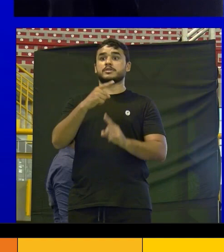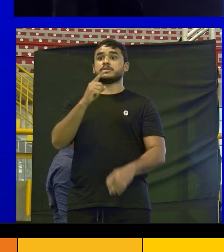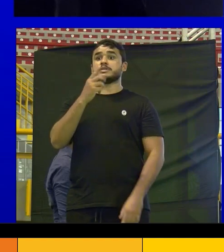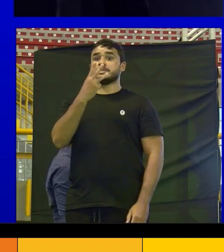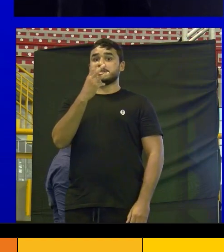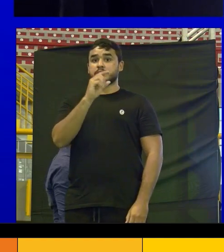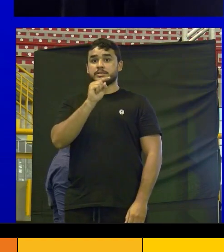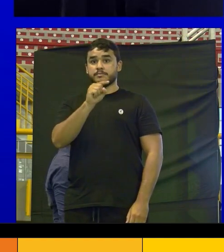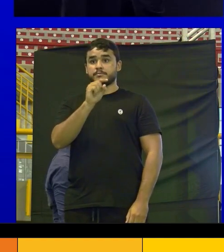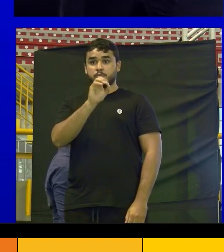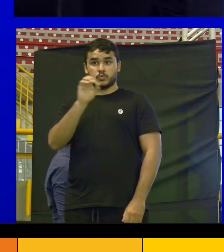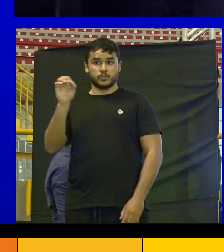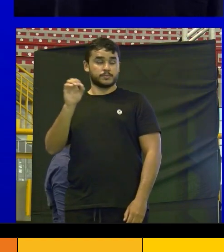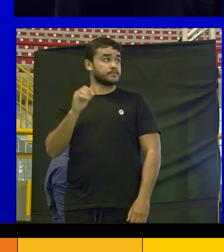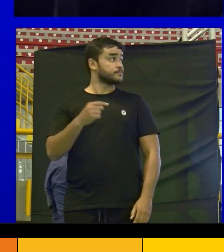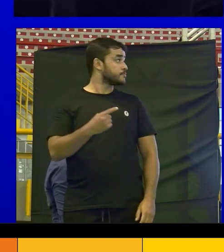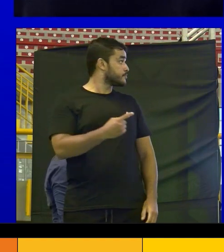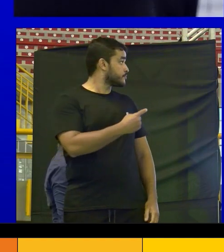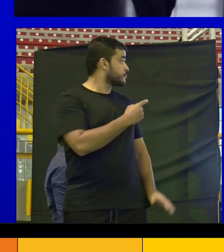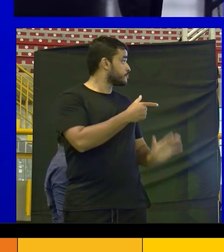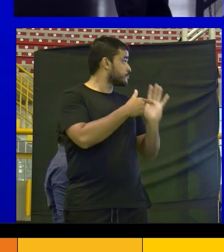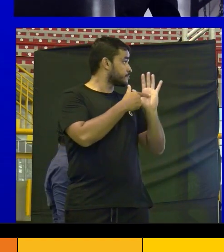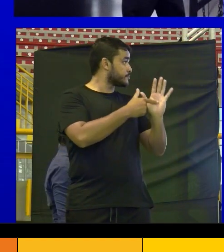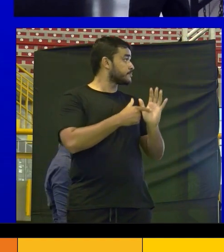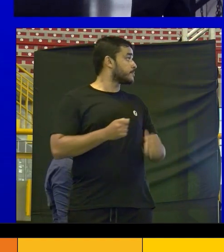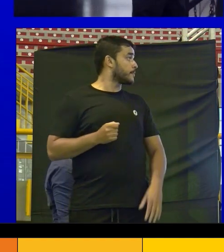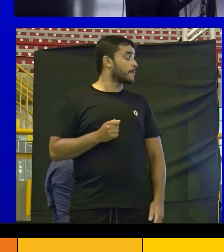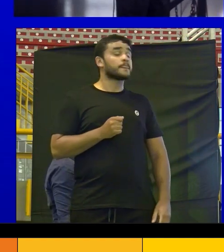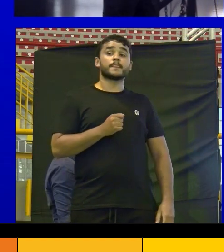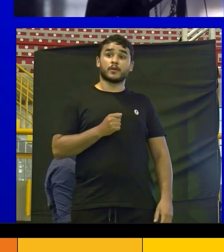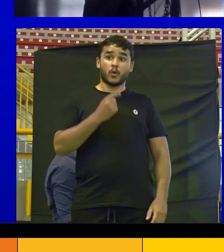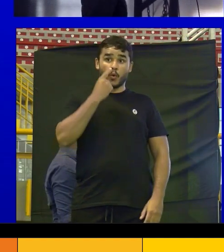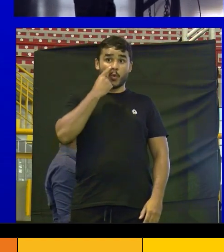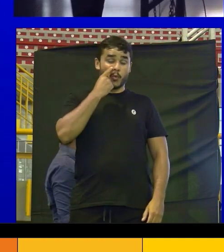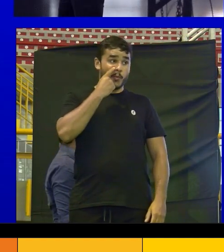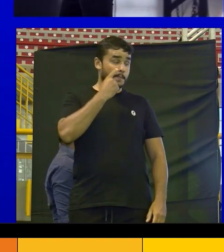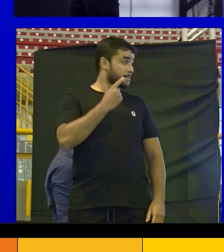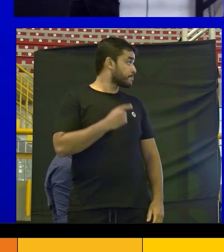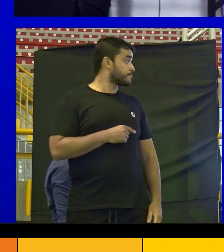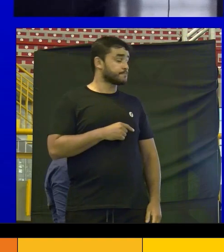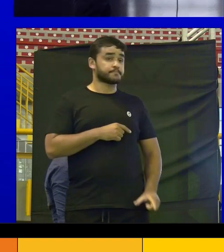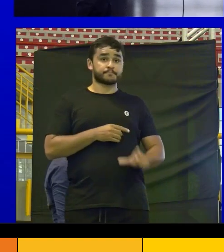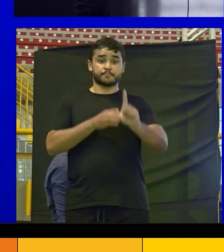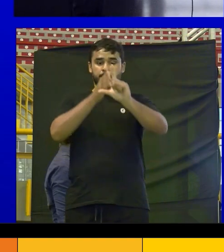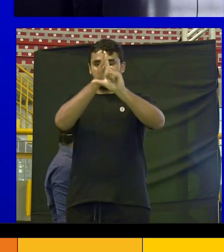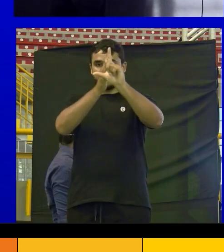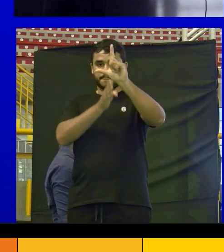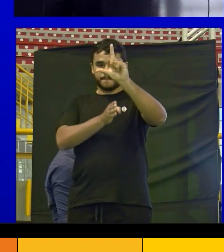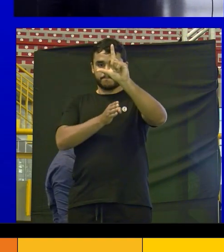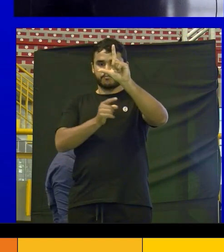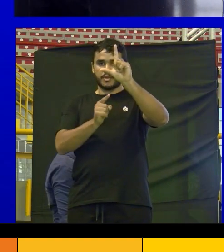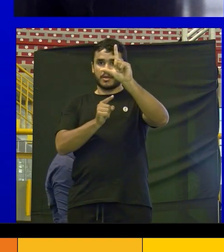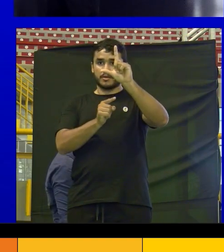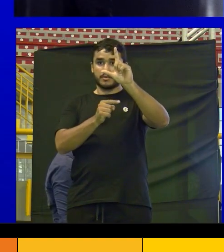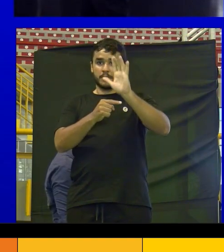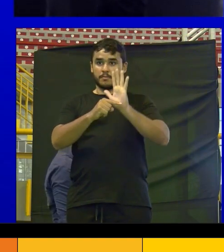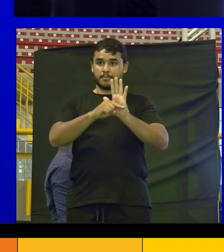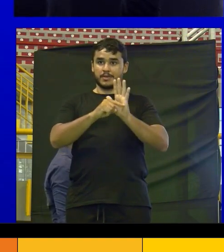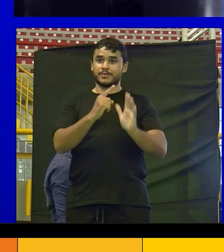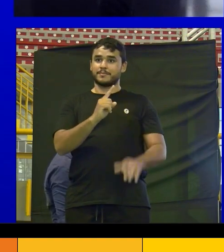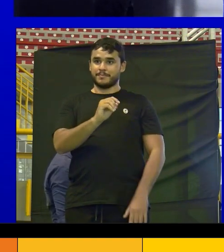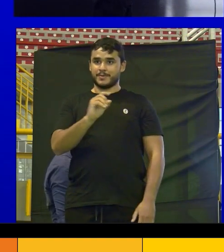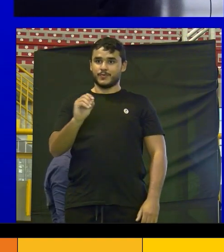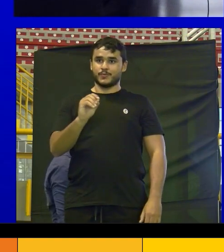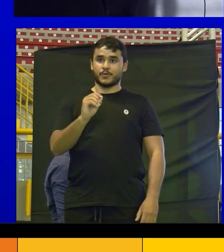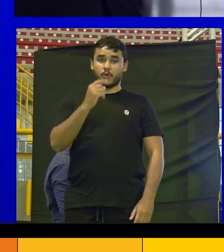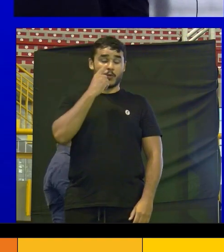não é o coeficiente linear, porque ele toca no ponto menos 1000, no segundo 4000,